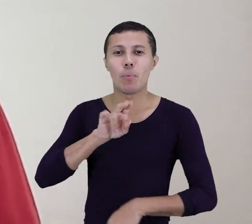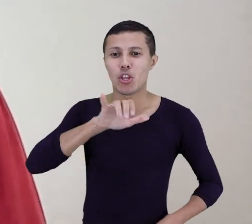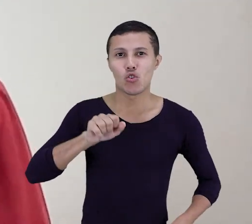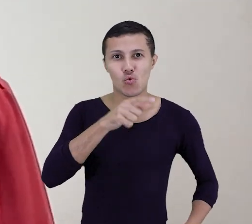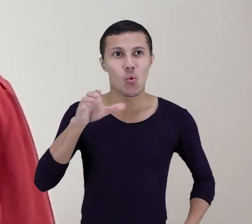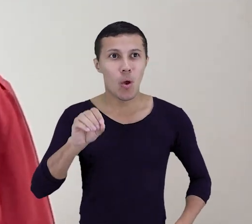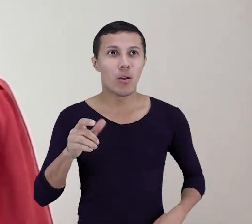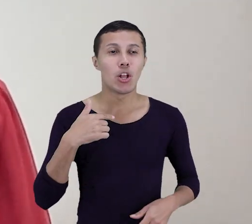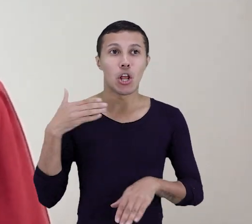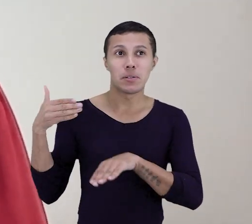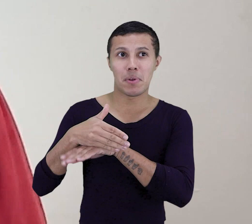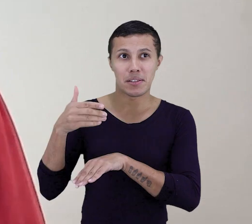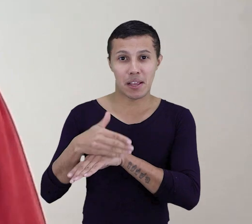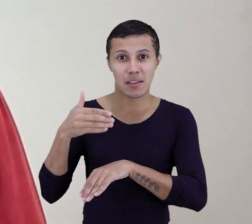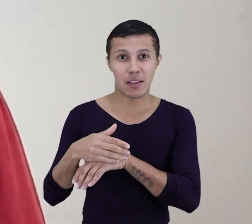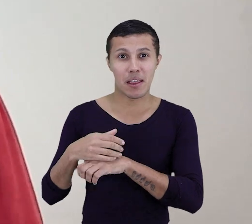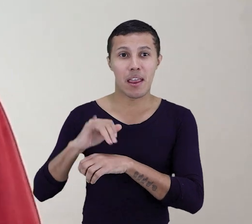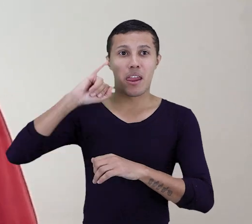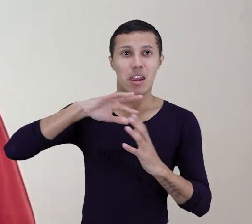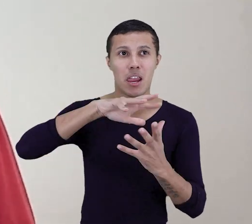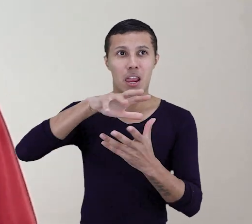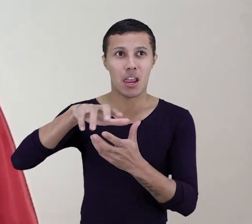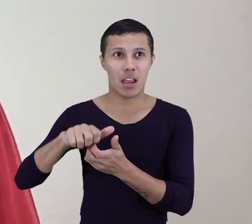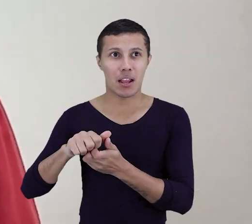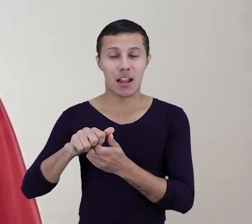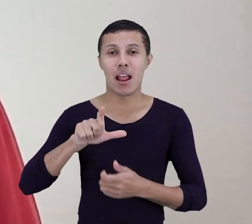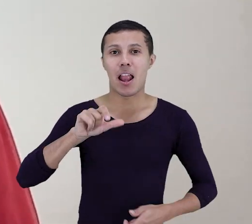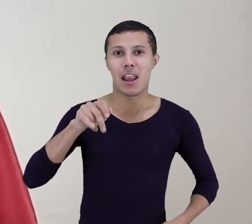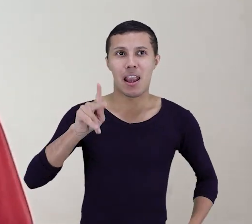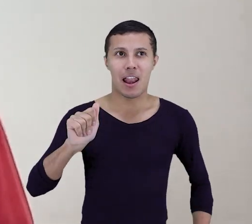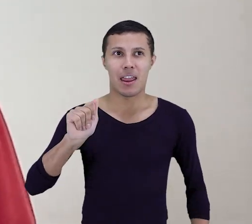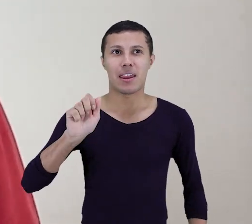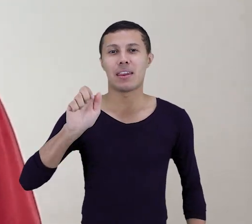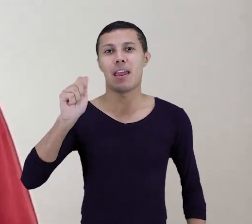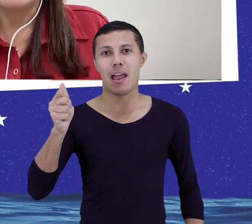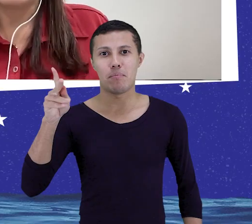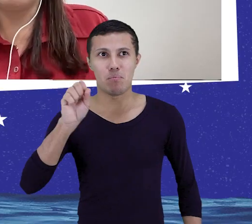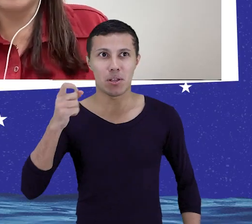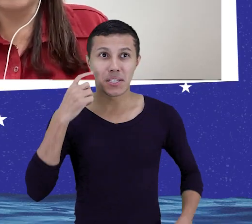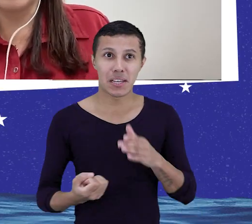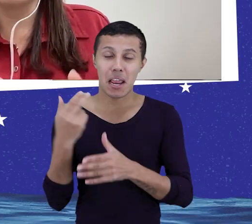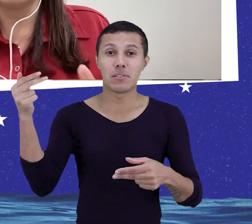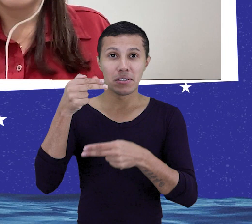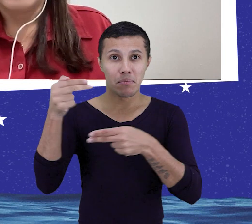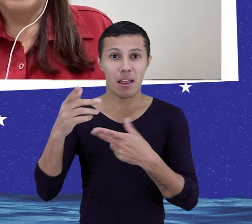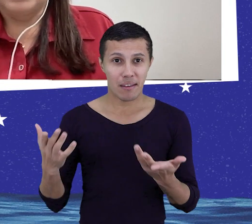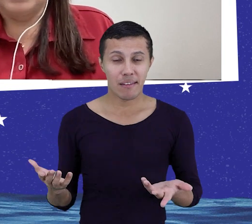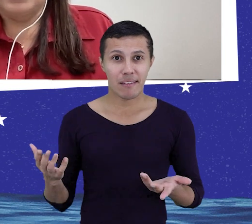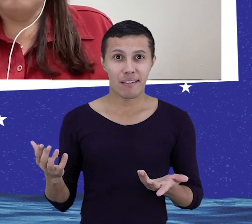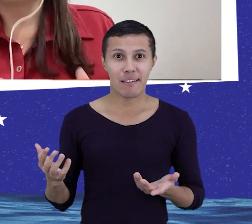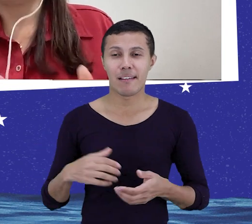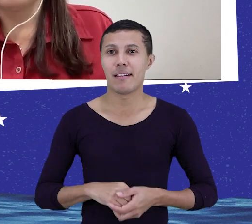nós participamos de um programa de internacionalização chamado Like a Boss, também desenvolvido pelo Sebrae, que fez com que nós